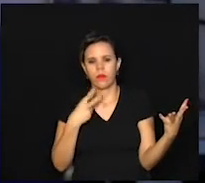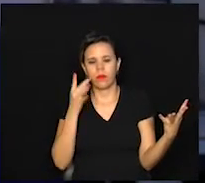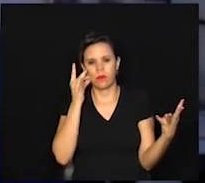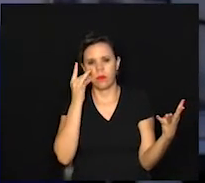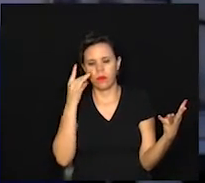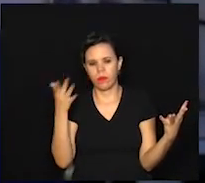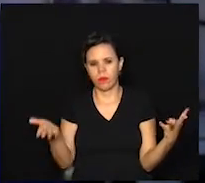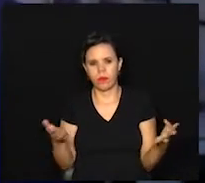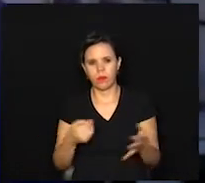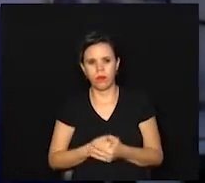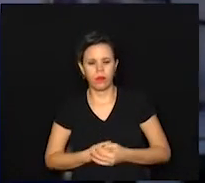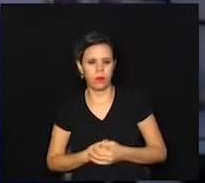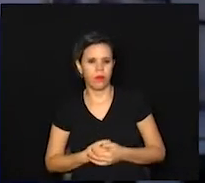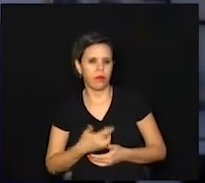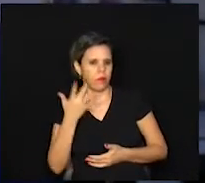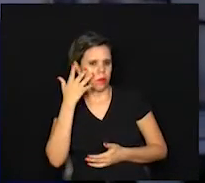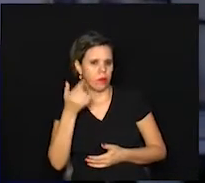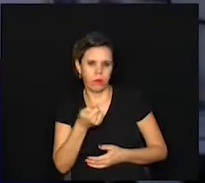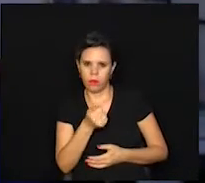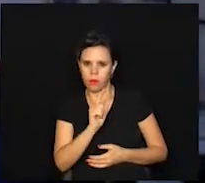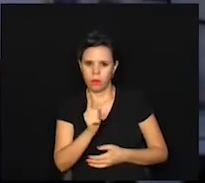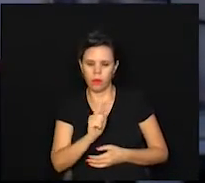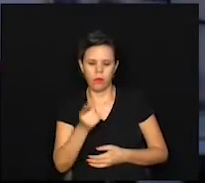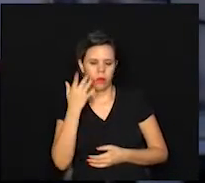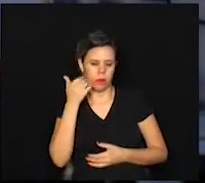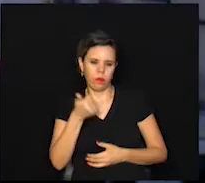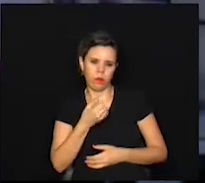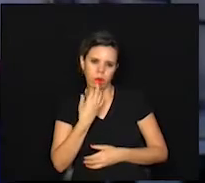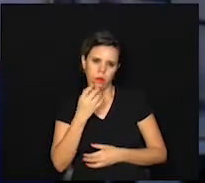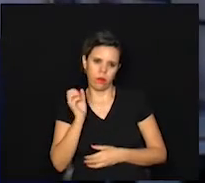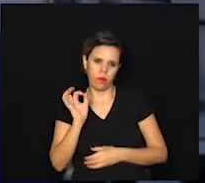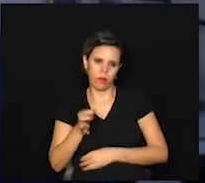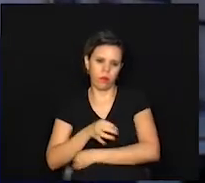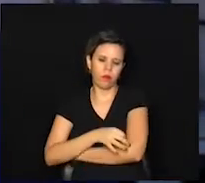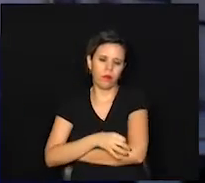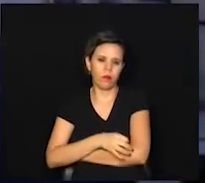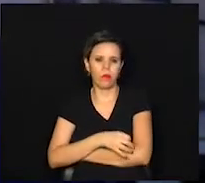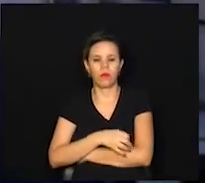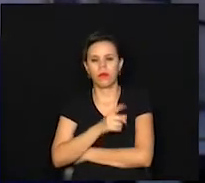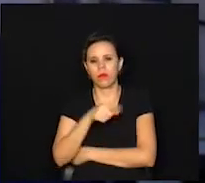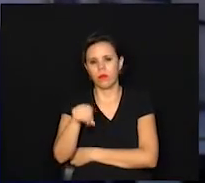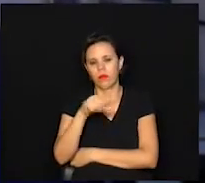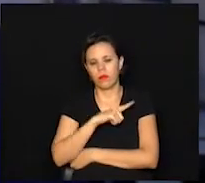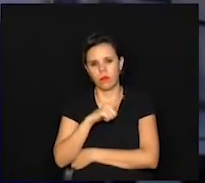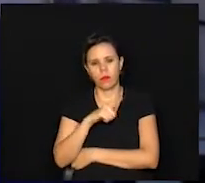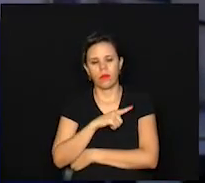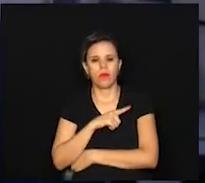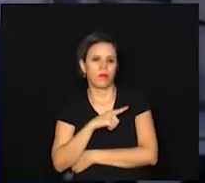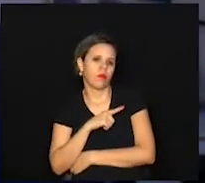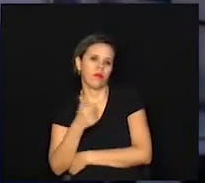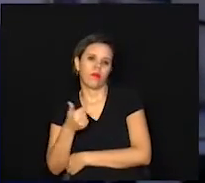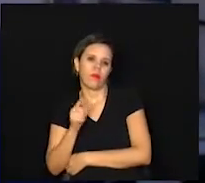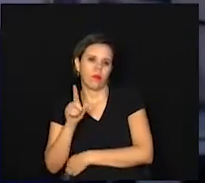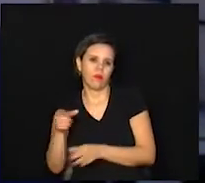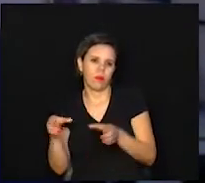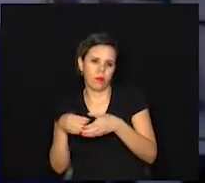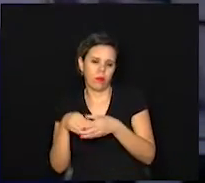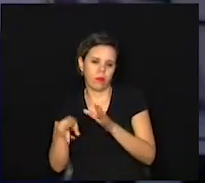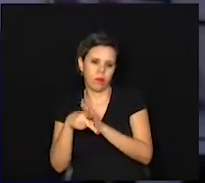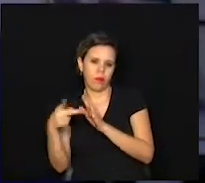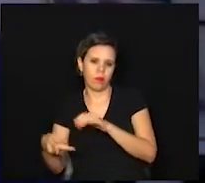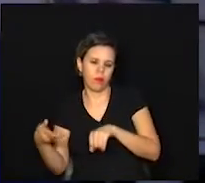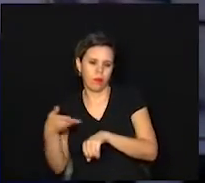presentes e tal, né? Não acho pouco, não, né? Você tem uma, né, primeiro que é uma comissão, todos